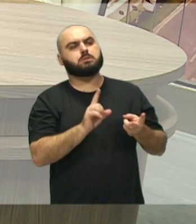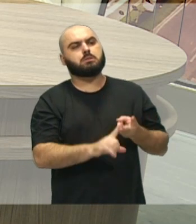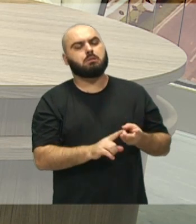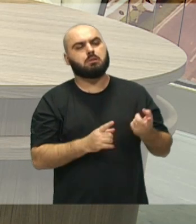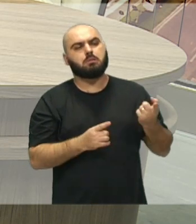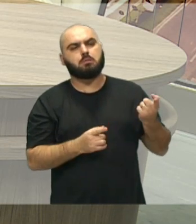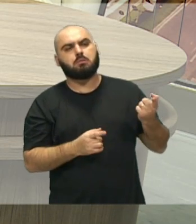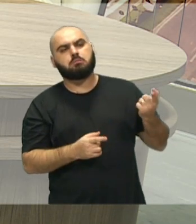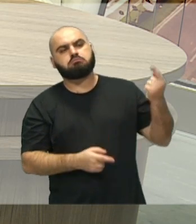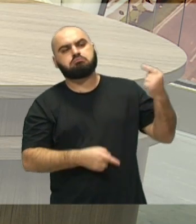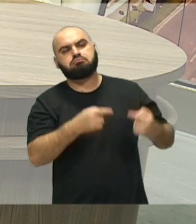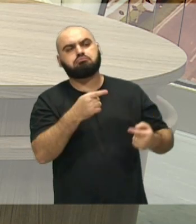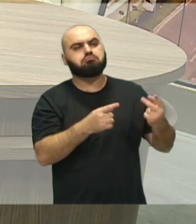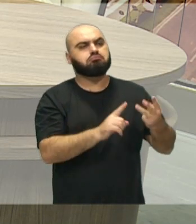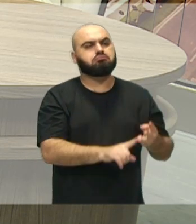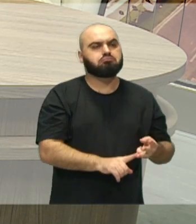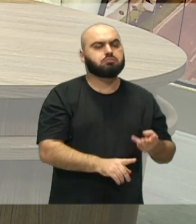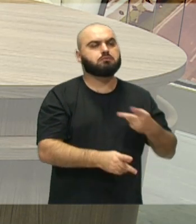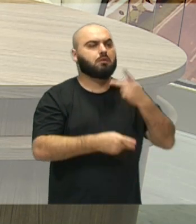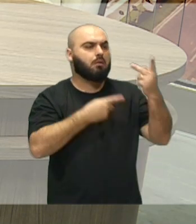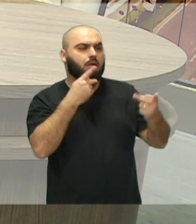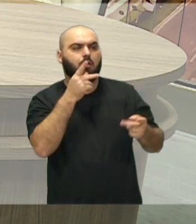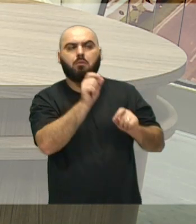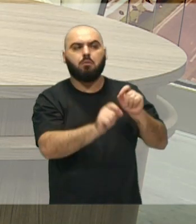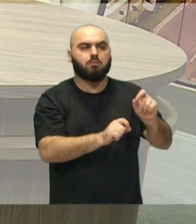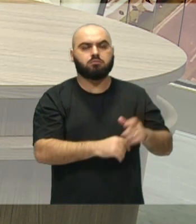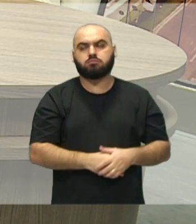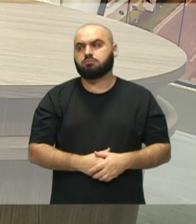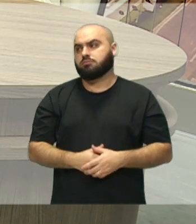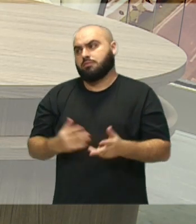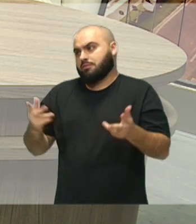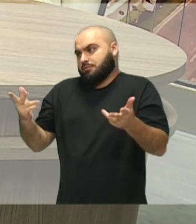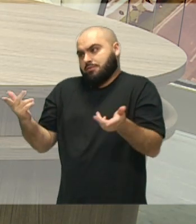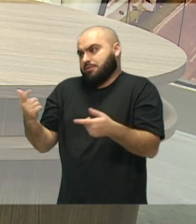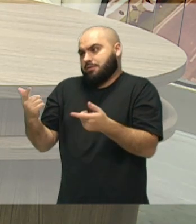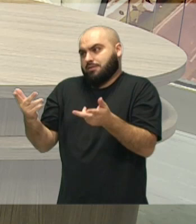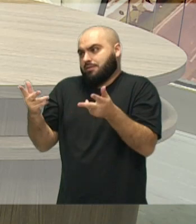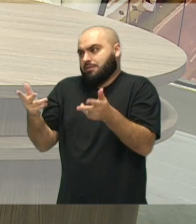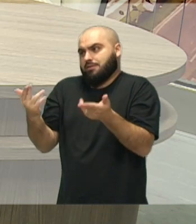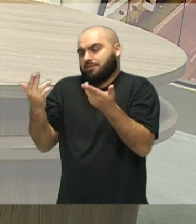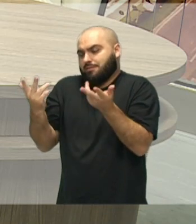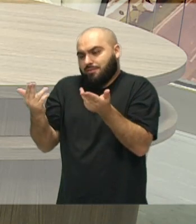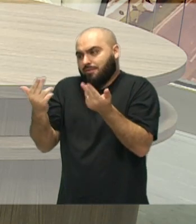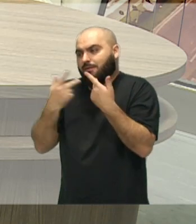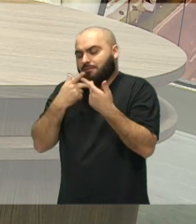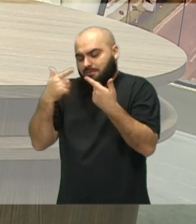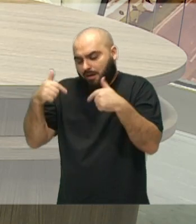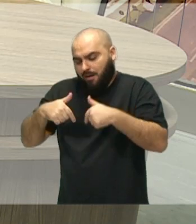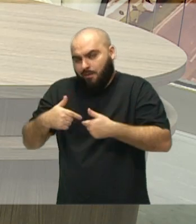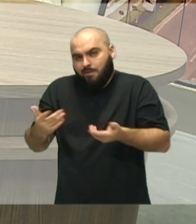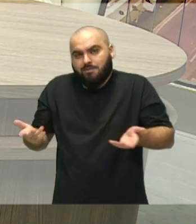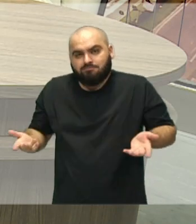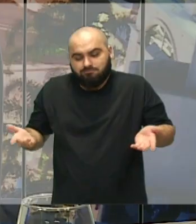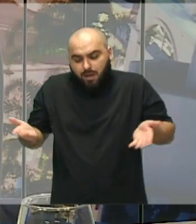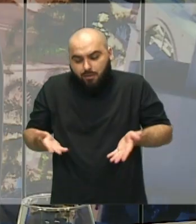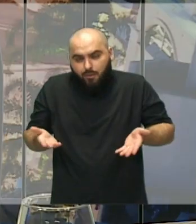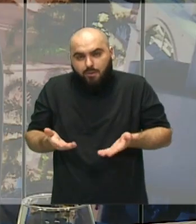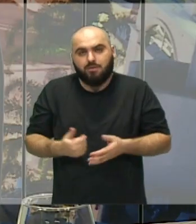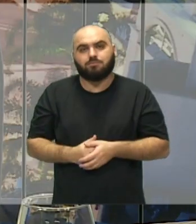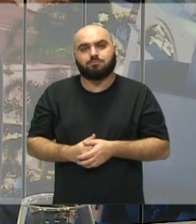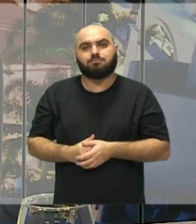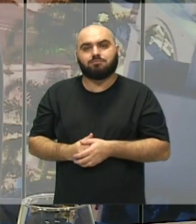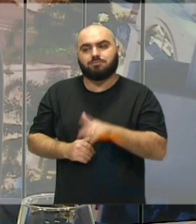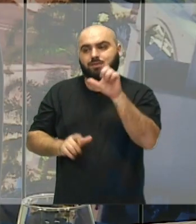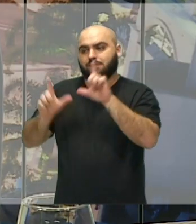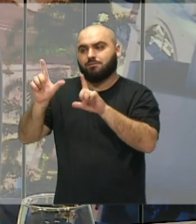combate, é falar, é trazer esse conhecimento? É fazendo como você está fazendo, nos ajudando a levar essa mensagem adiante, né? E